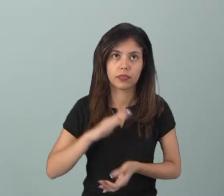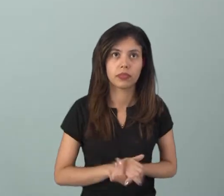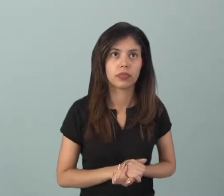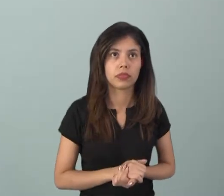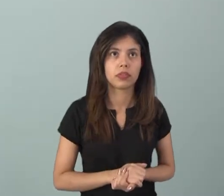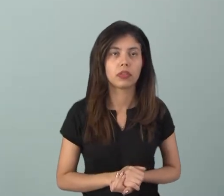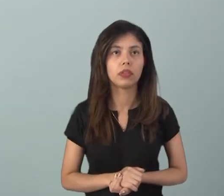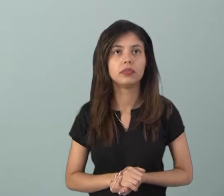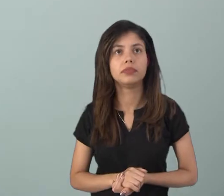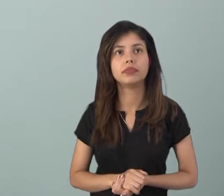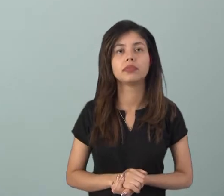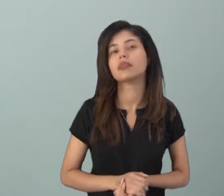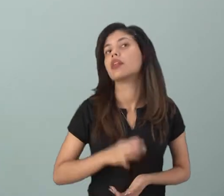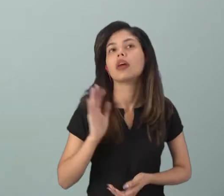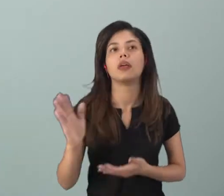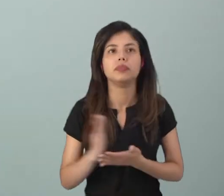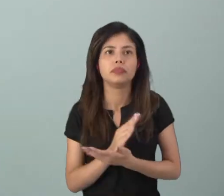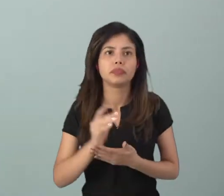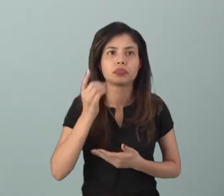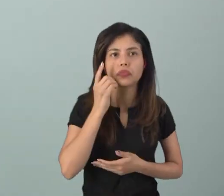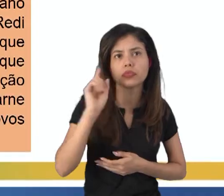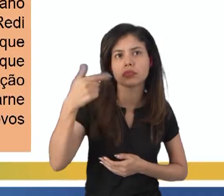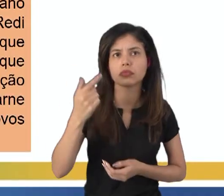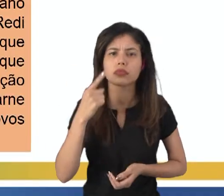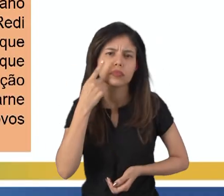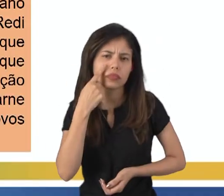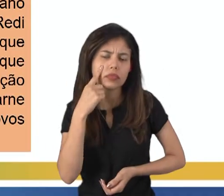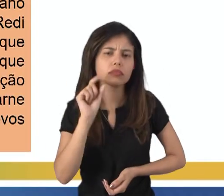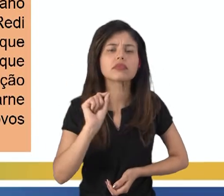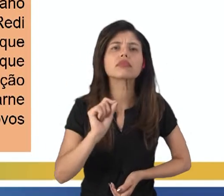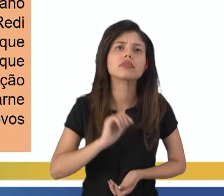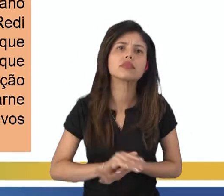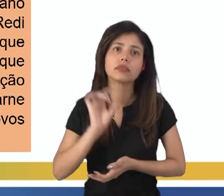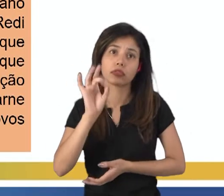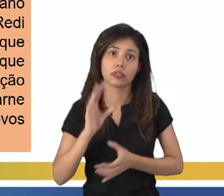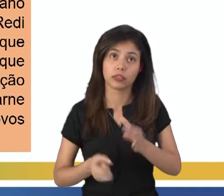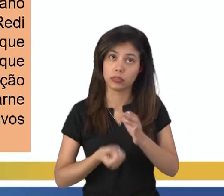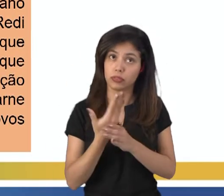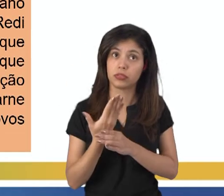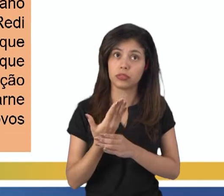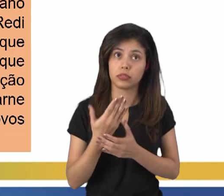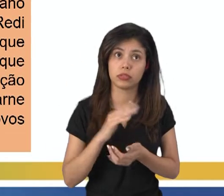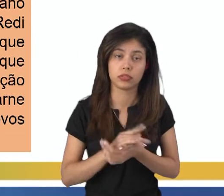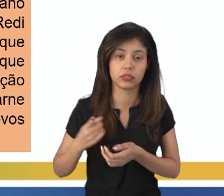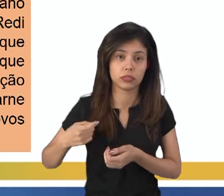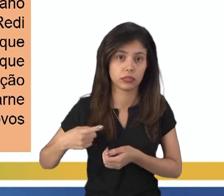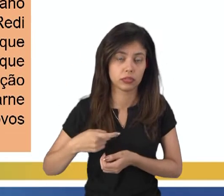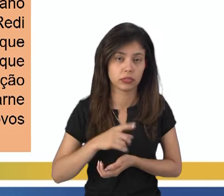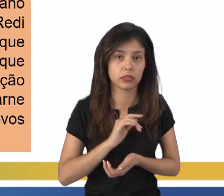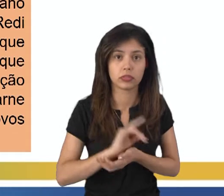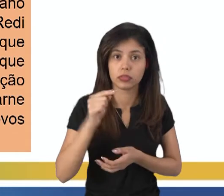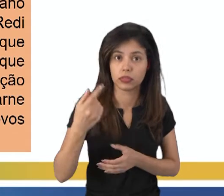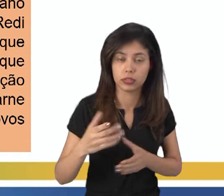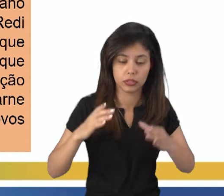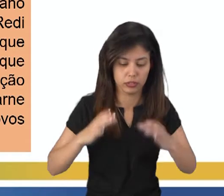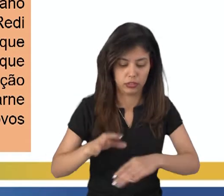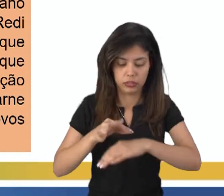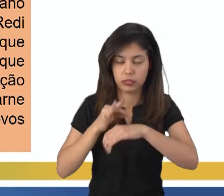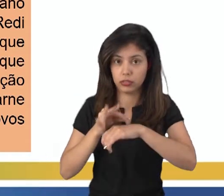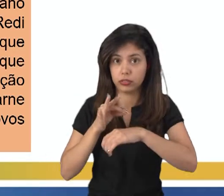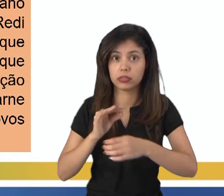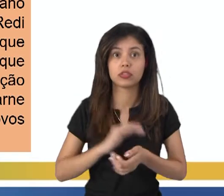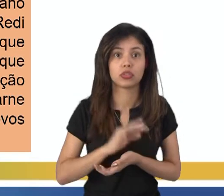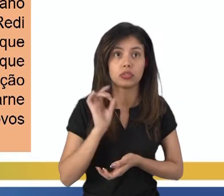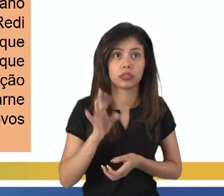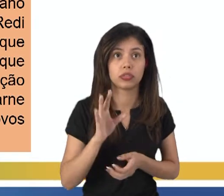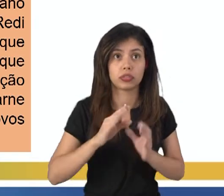tela de proteção. E aí, alguns dias depois, o que ele observou? Que só surgiram larvas de moscas naquele pedaço de carne que estava